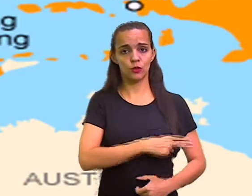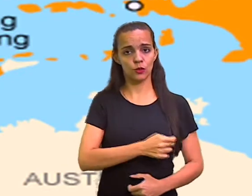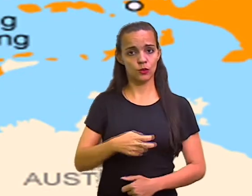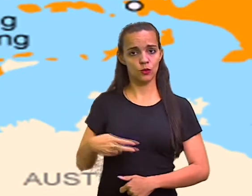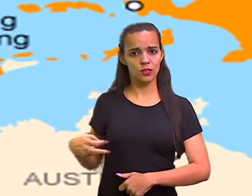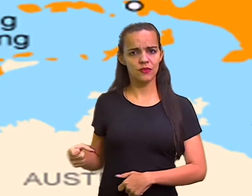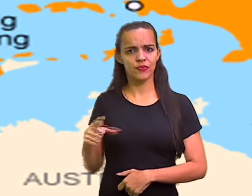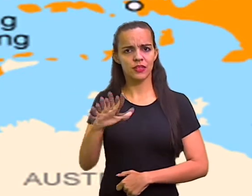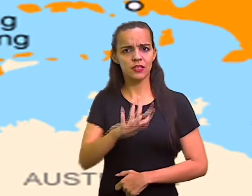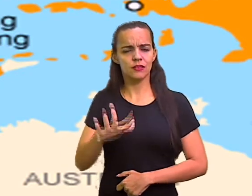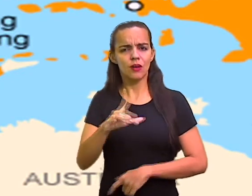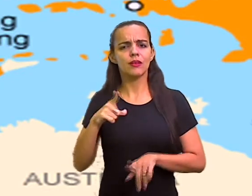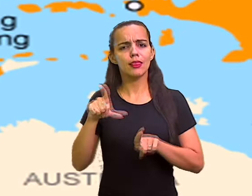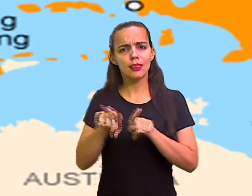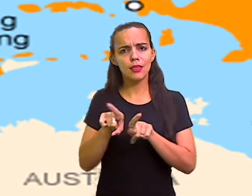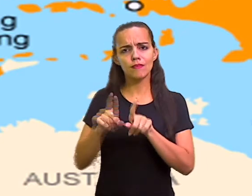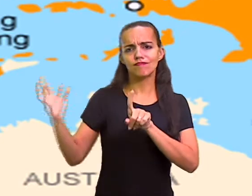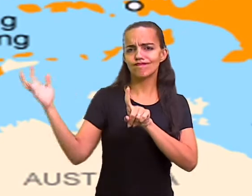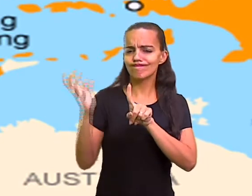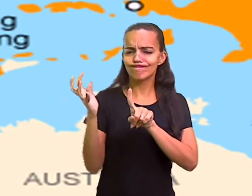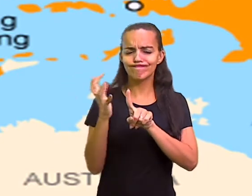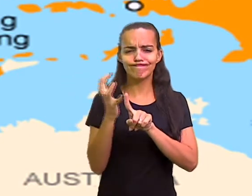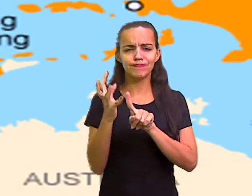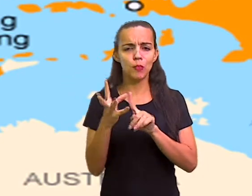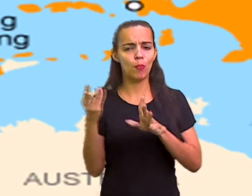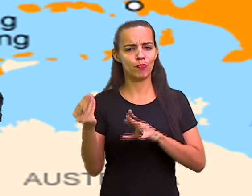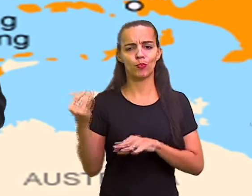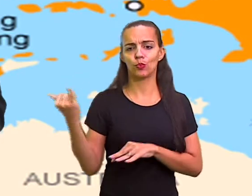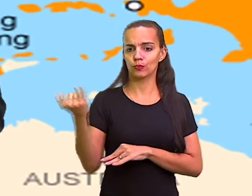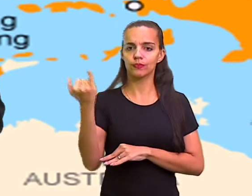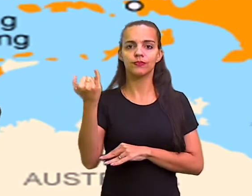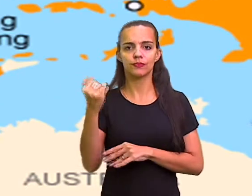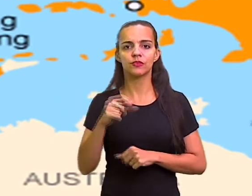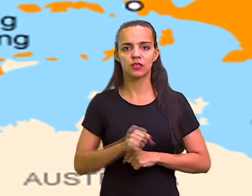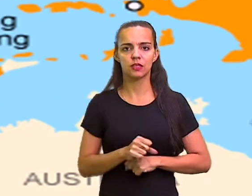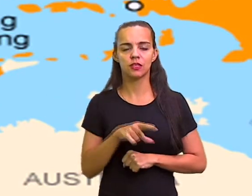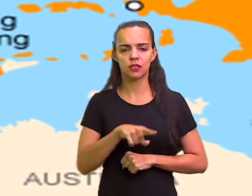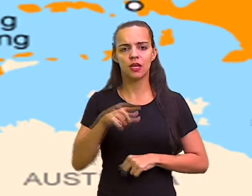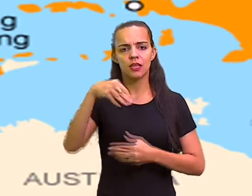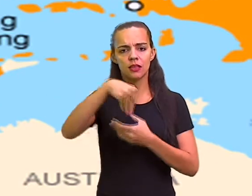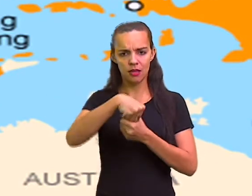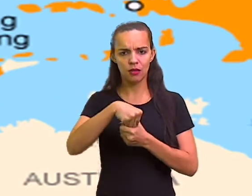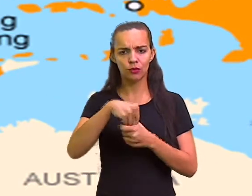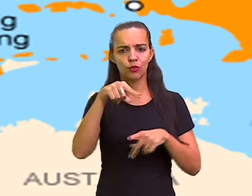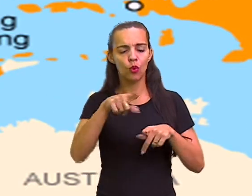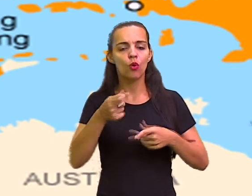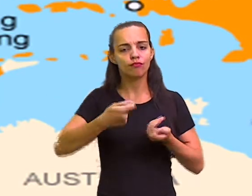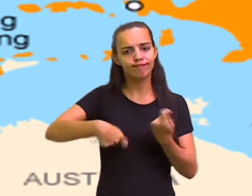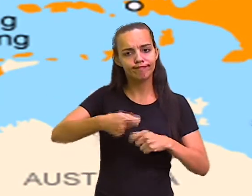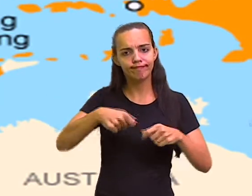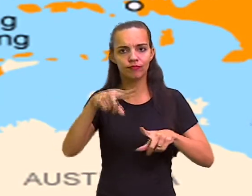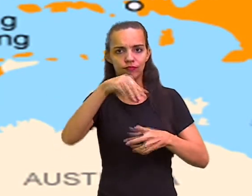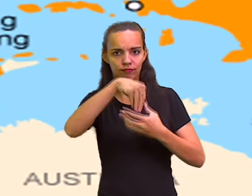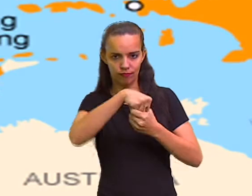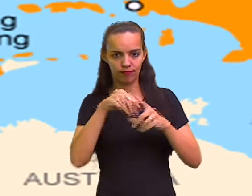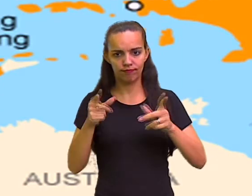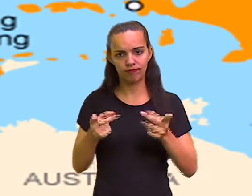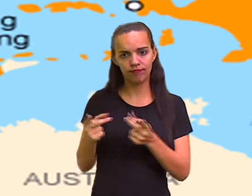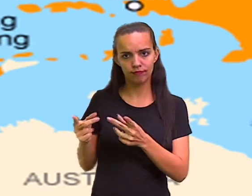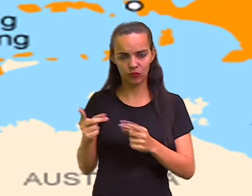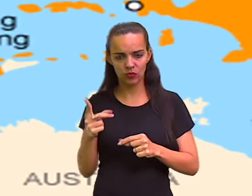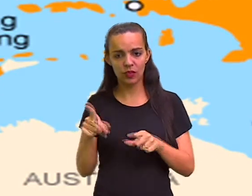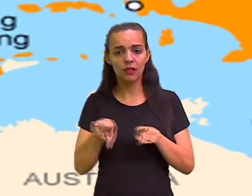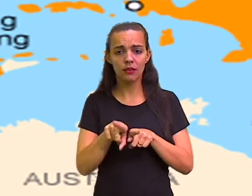região, influenciaram significativamente a agricultura e o comércio, bem como na formação dos